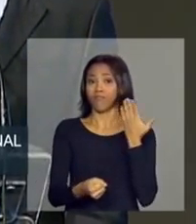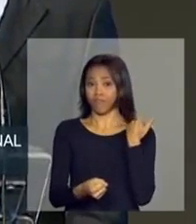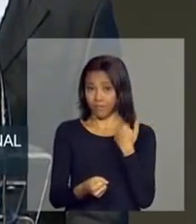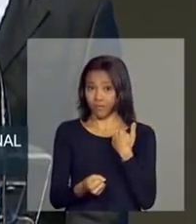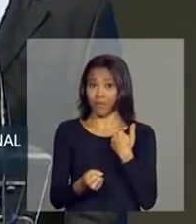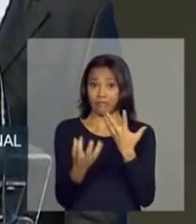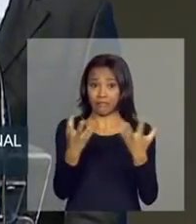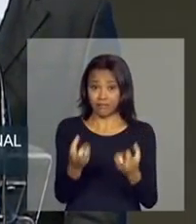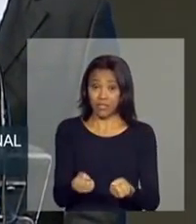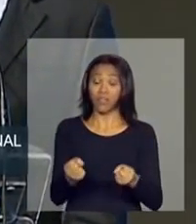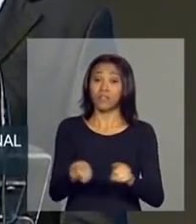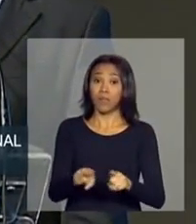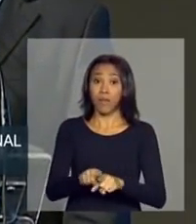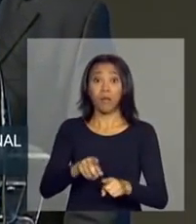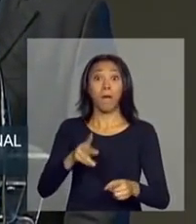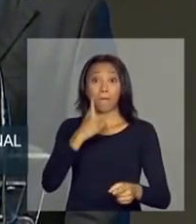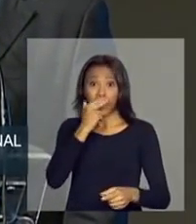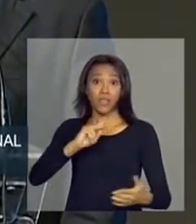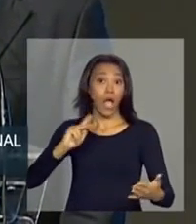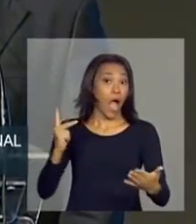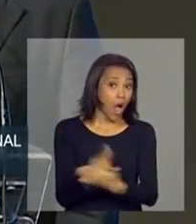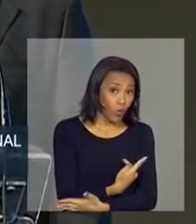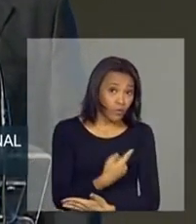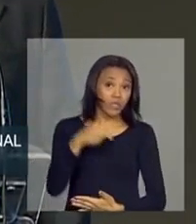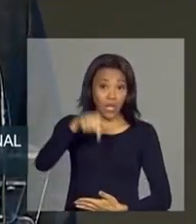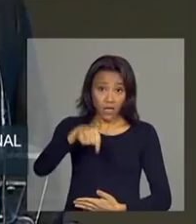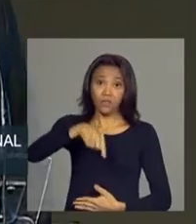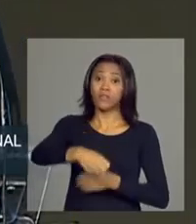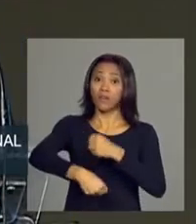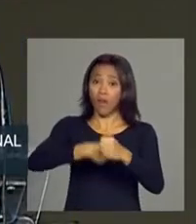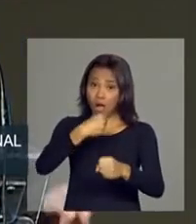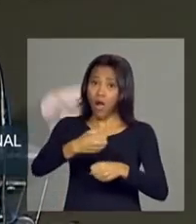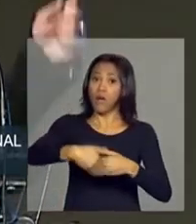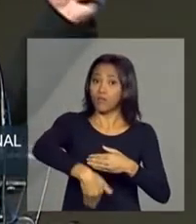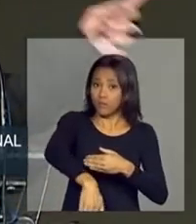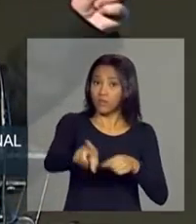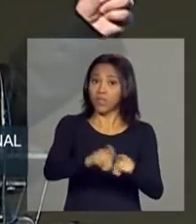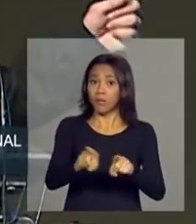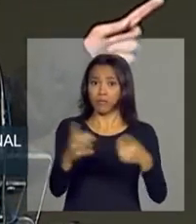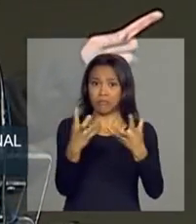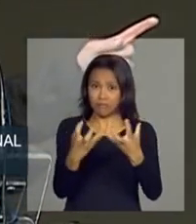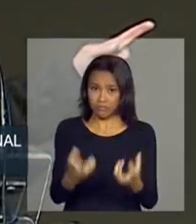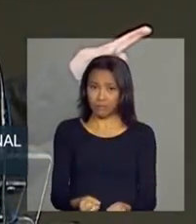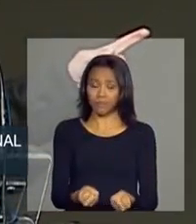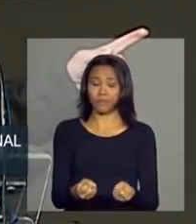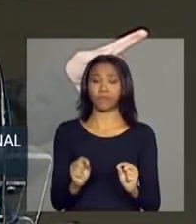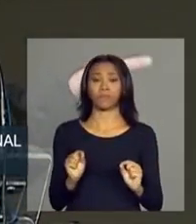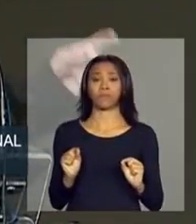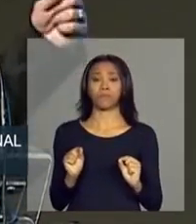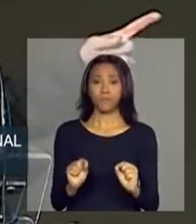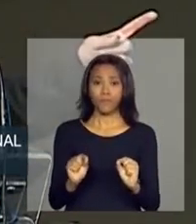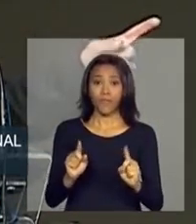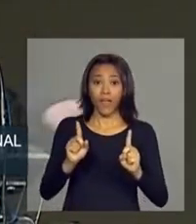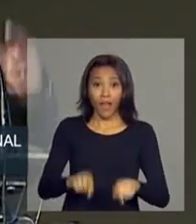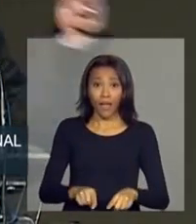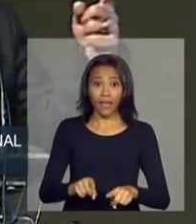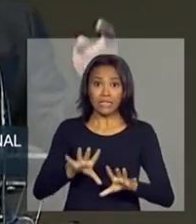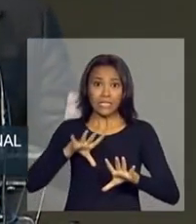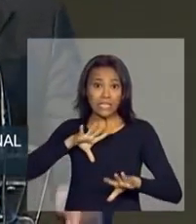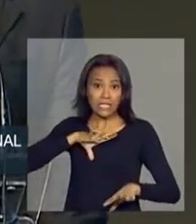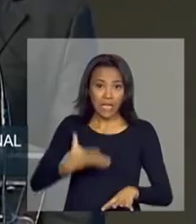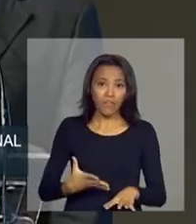estamos desafiados pela mais severa estiagem dos últimos 60 anos. Viemos de uma seca